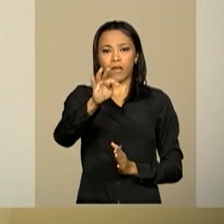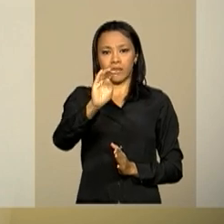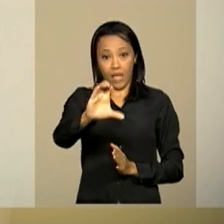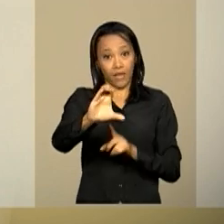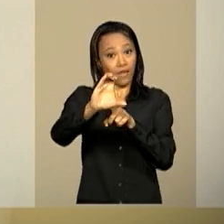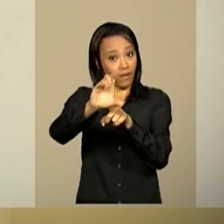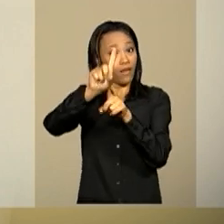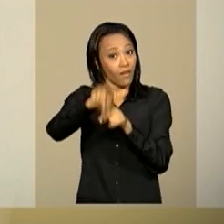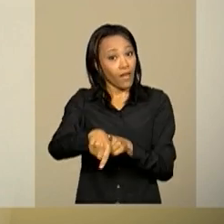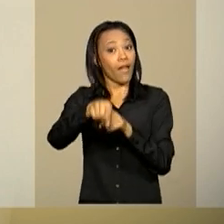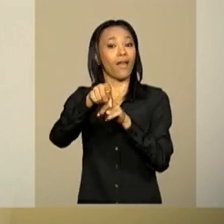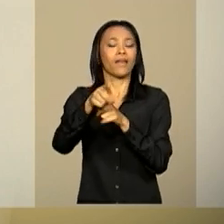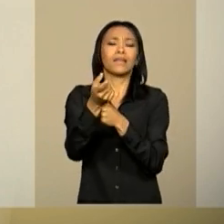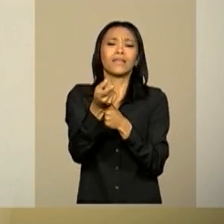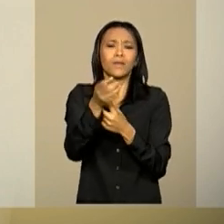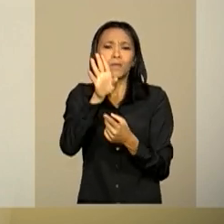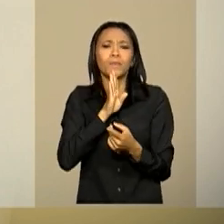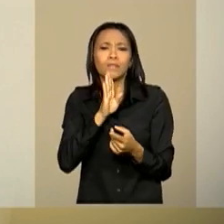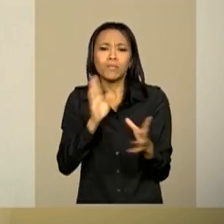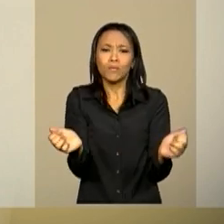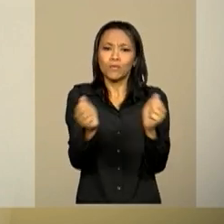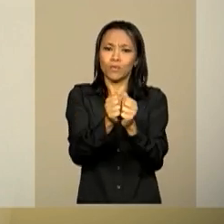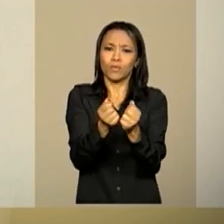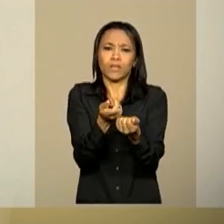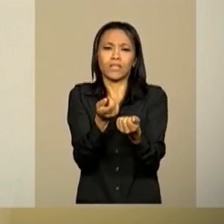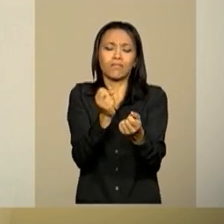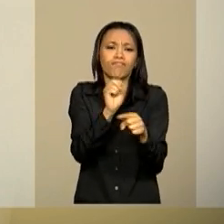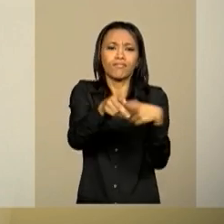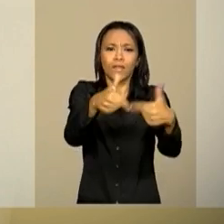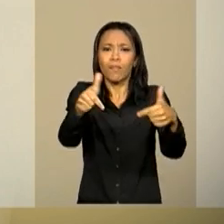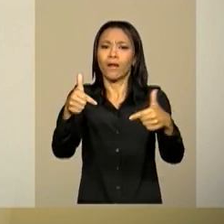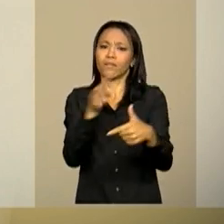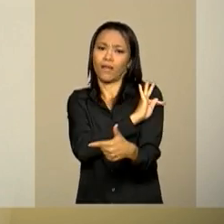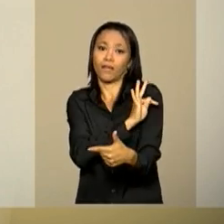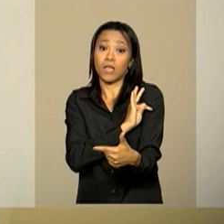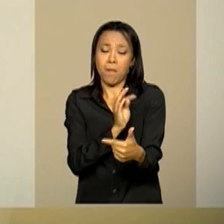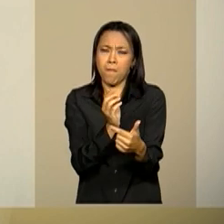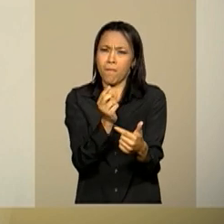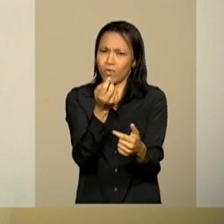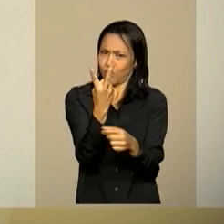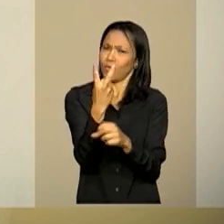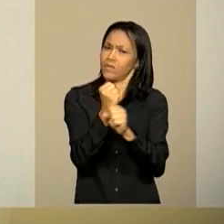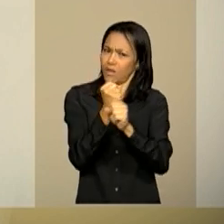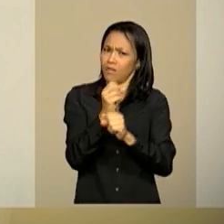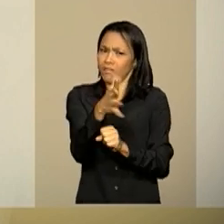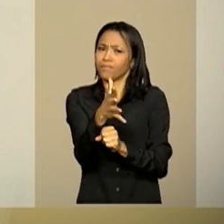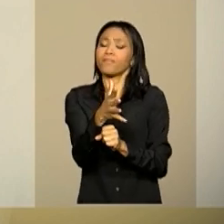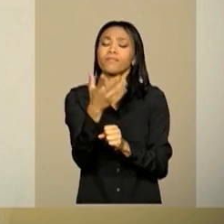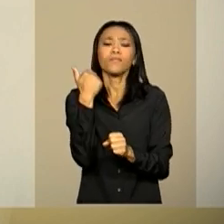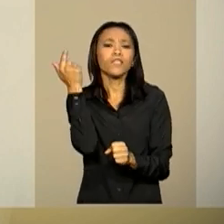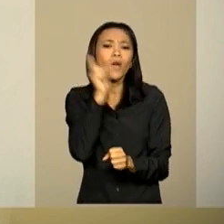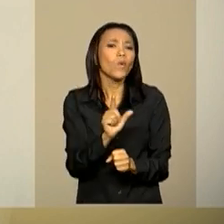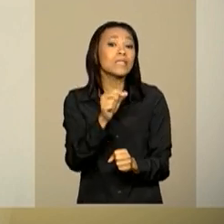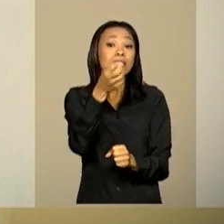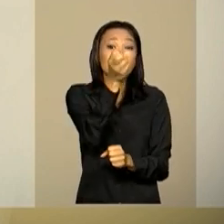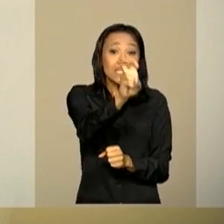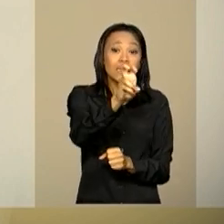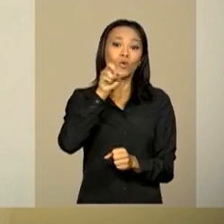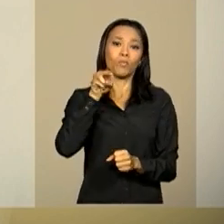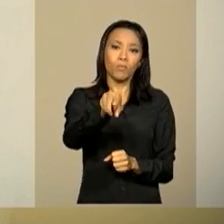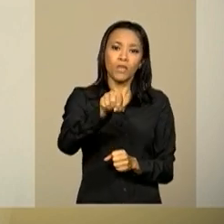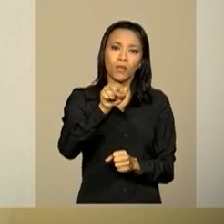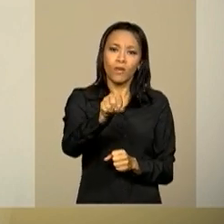de acesso ao ensino técnico e ao emprego em pouco mais de dois anos o Pronatec já realizou 5.